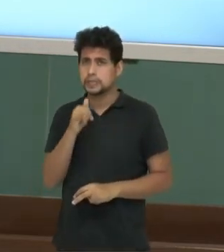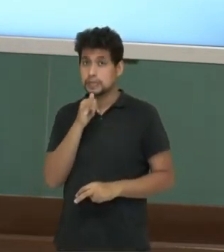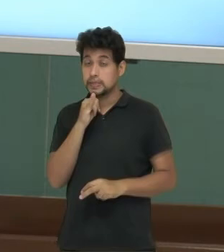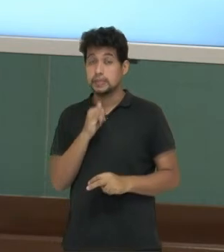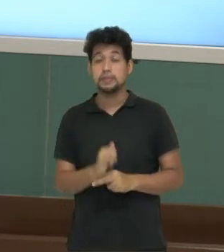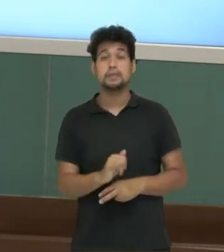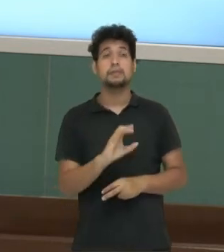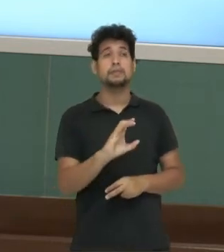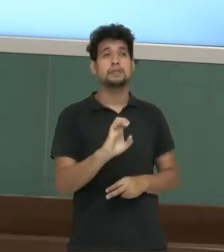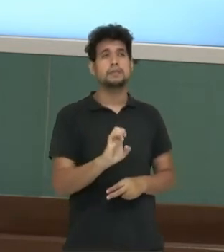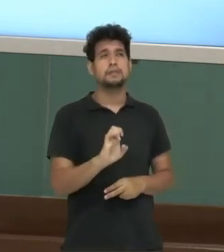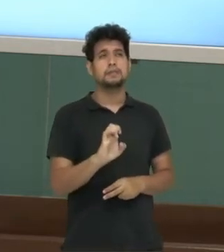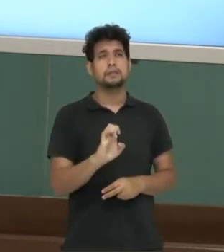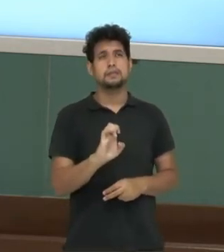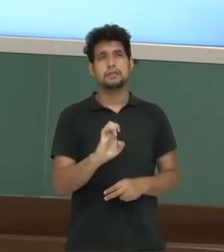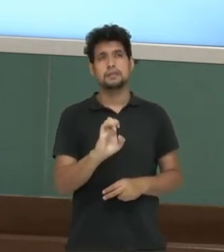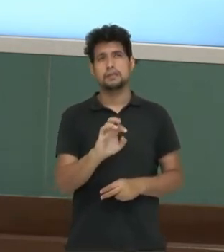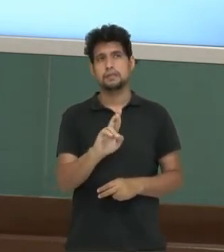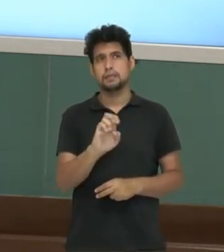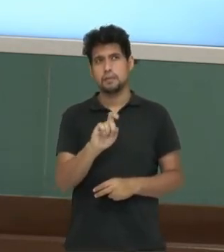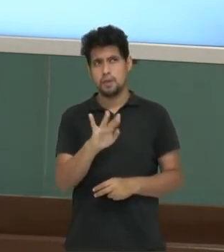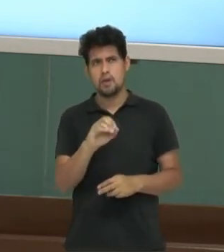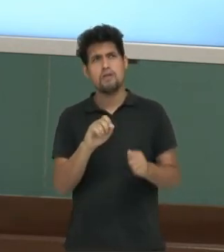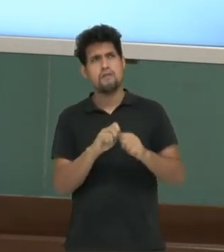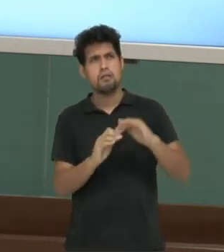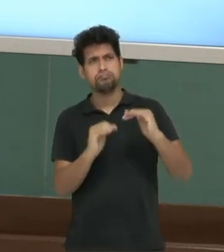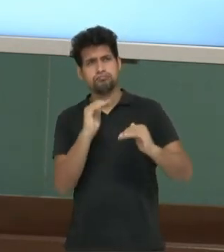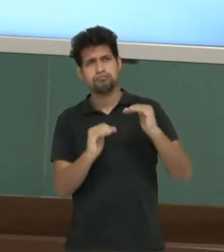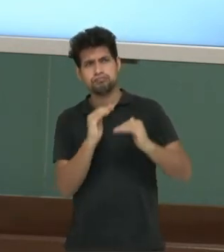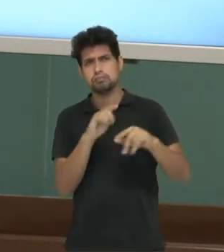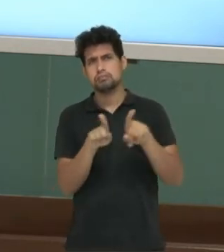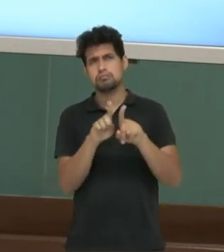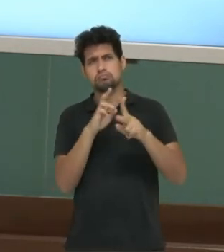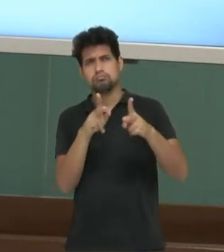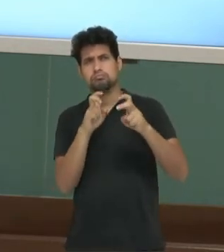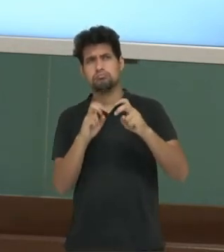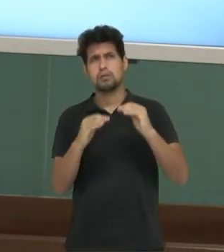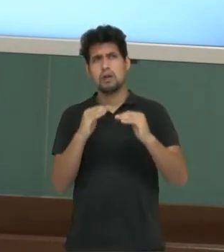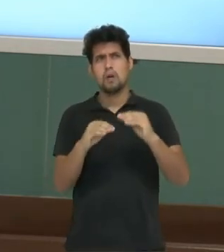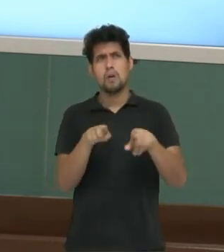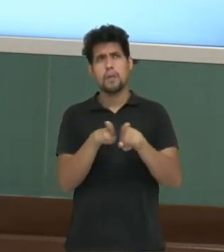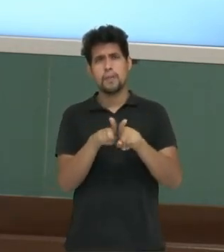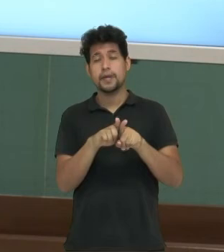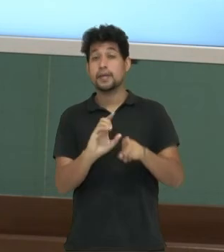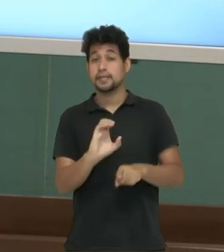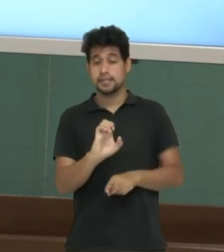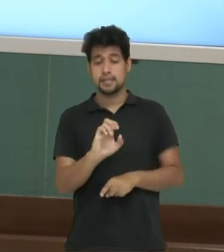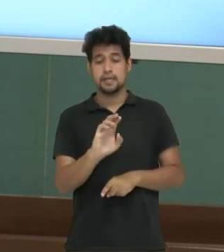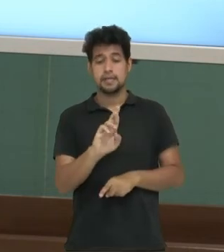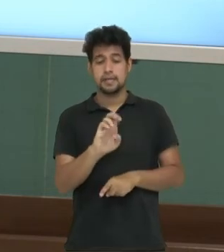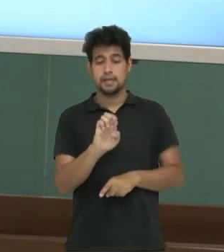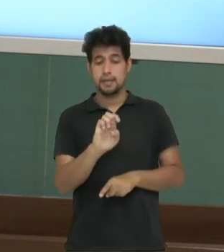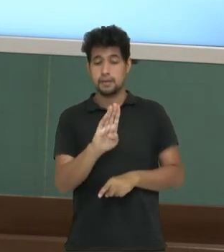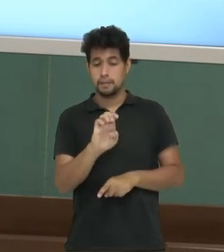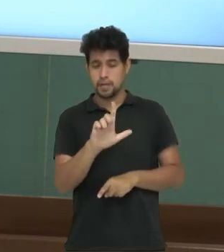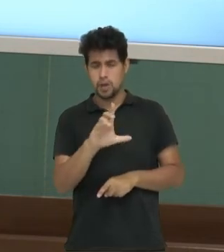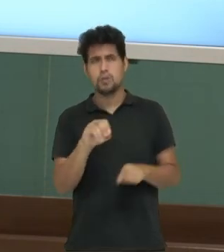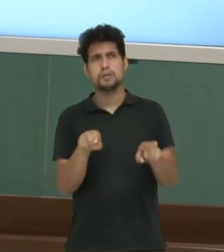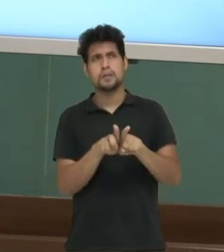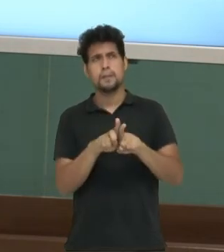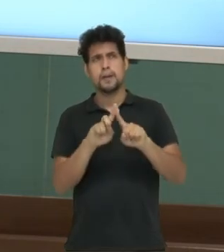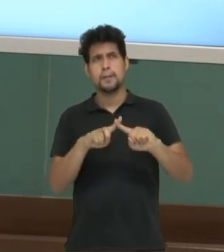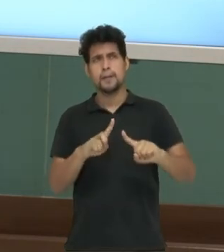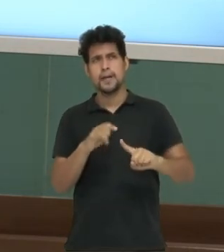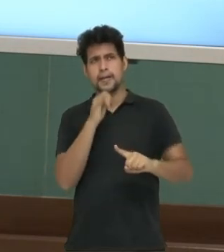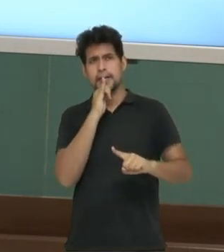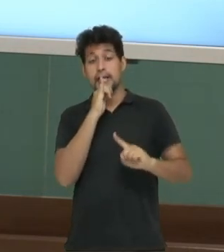vai fazer o equilíbrio, né? Vai controlar as funções motoras desse animal, tá?